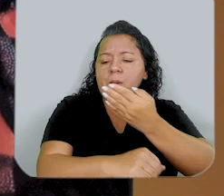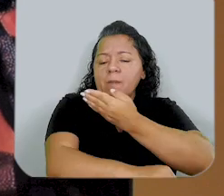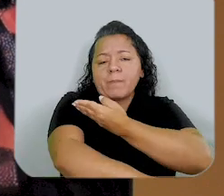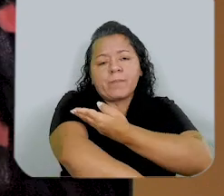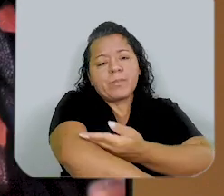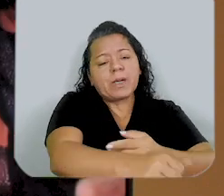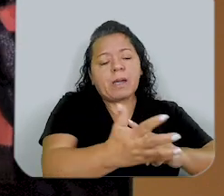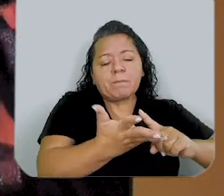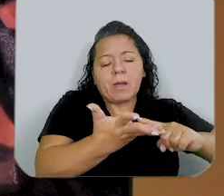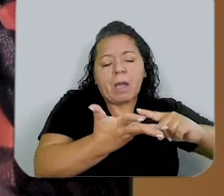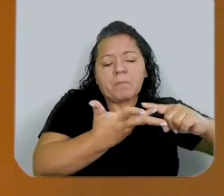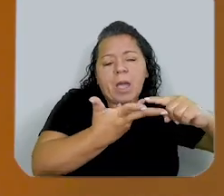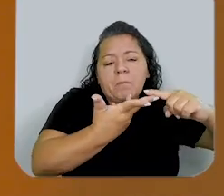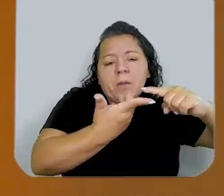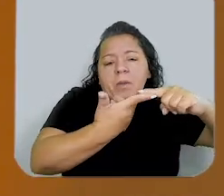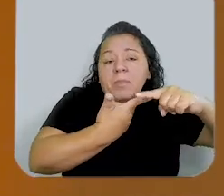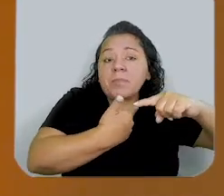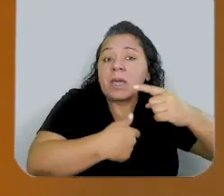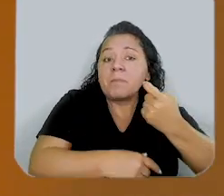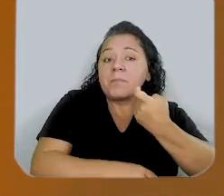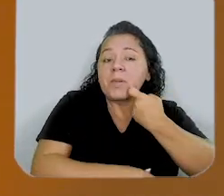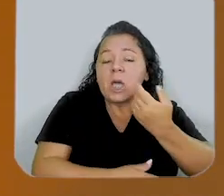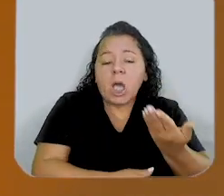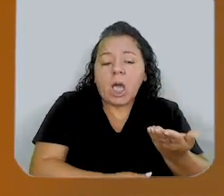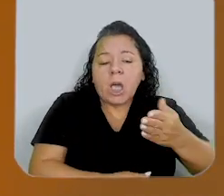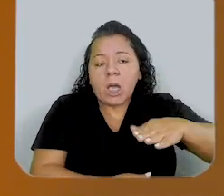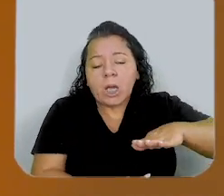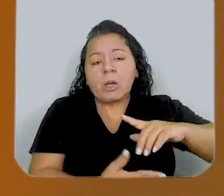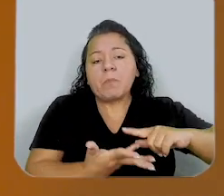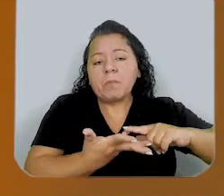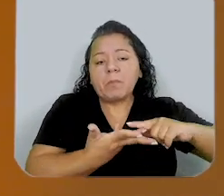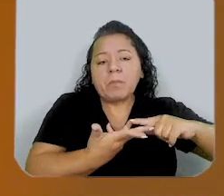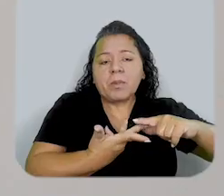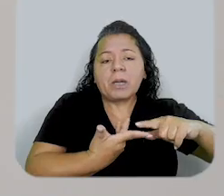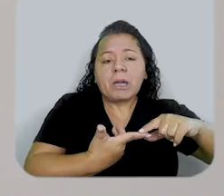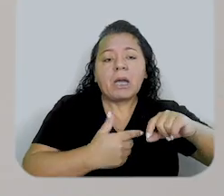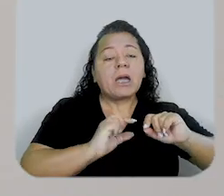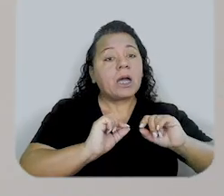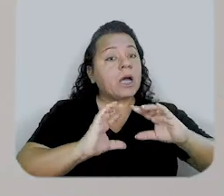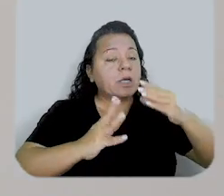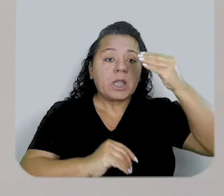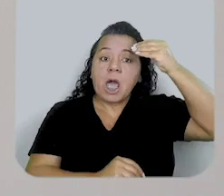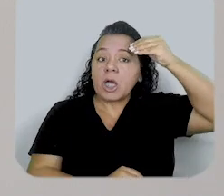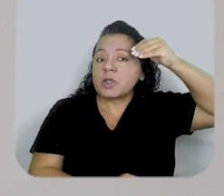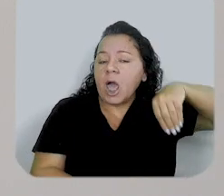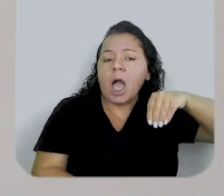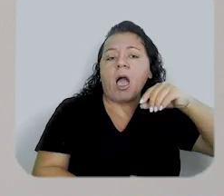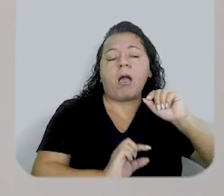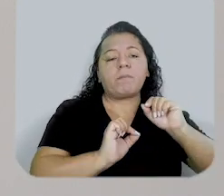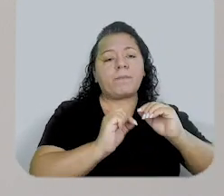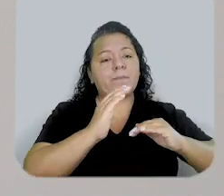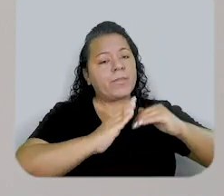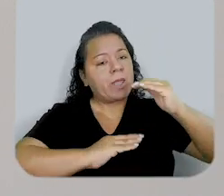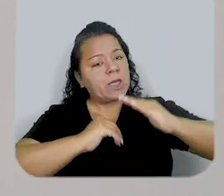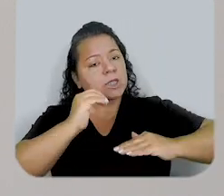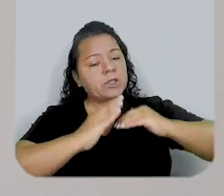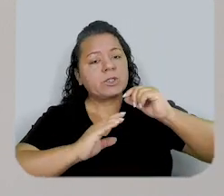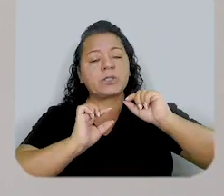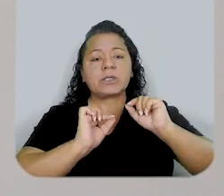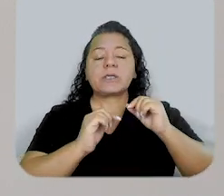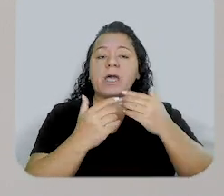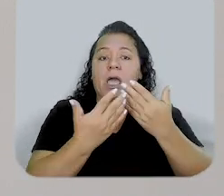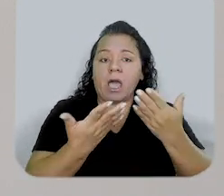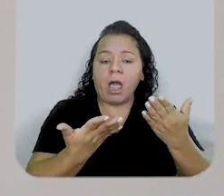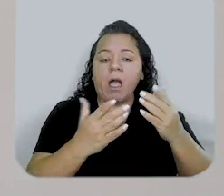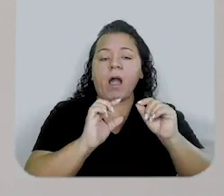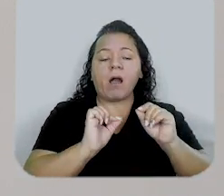já comia chibé, já comia peixe assado na brasa. Então, deixei de praticar